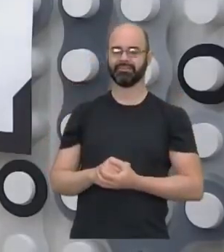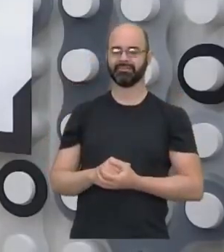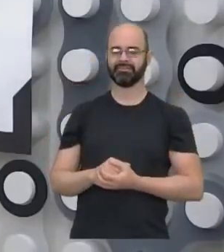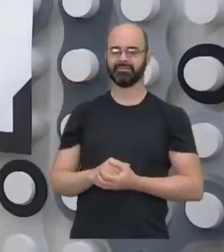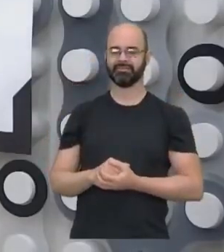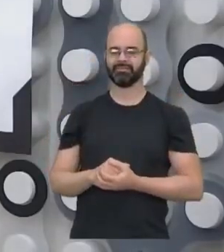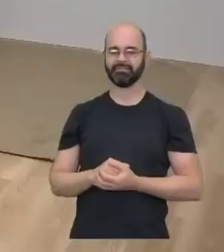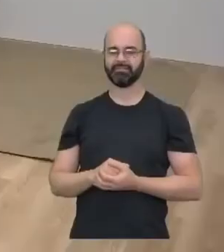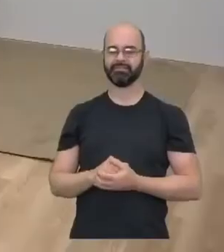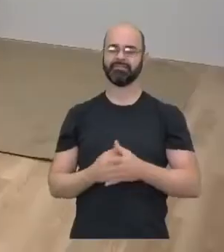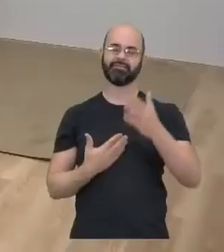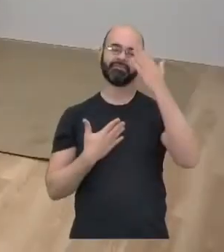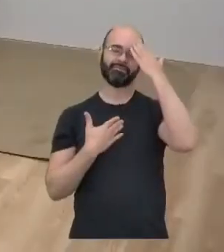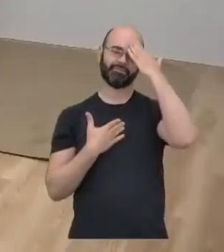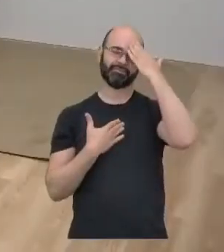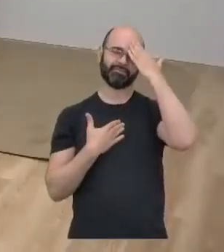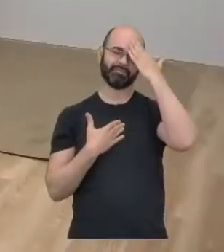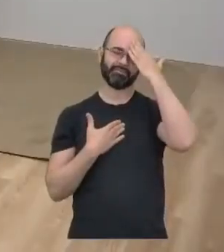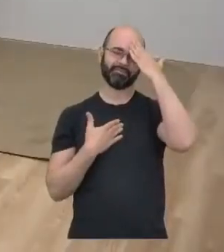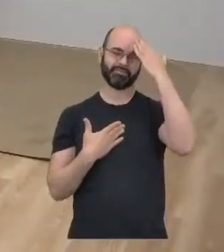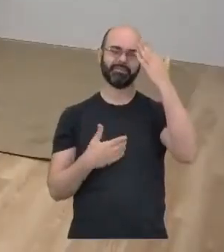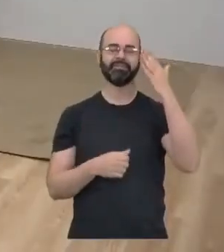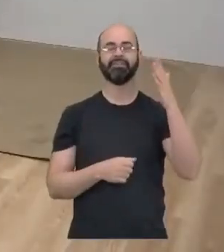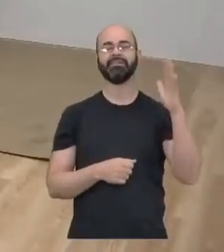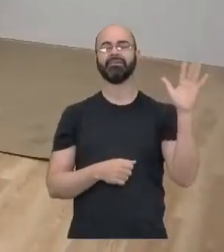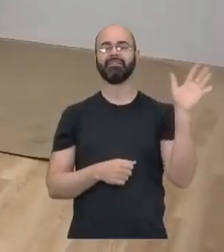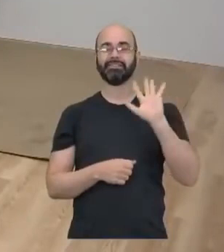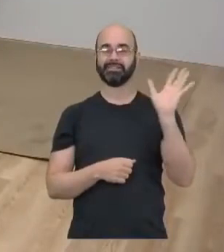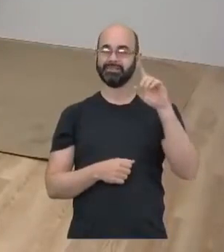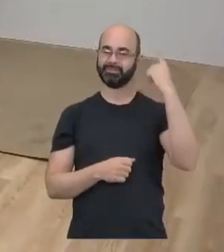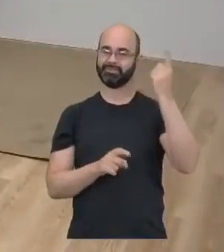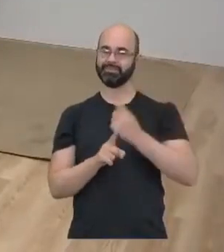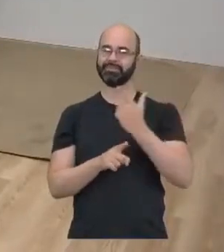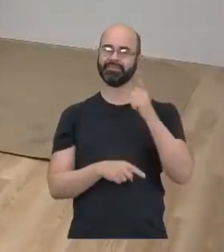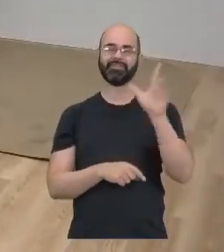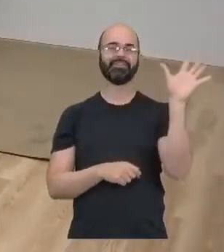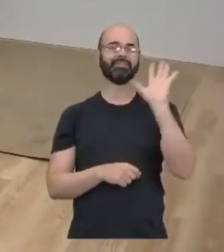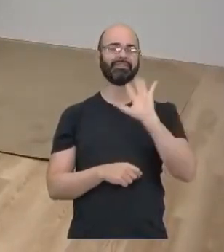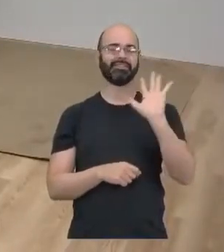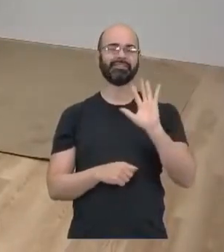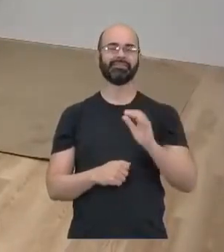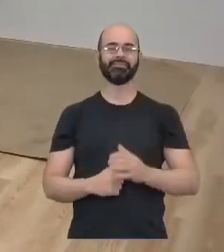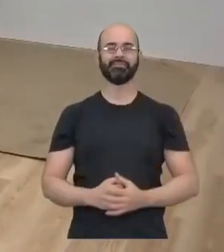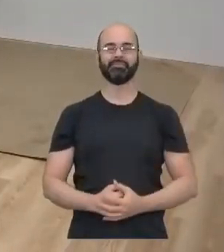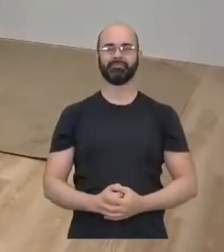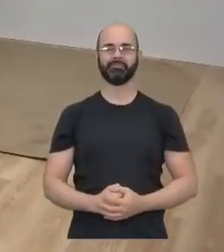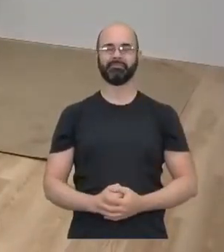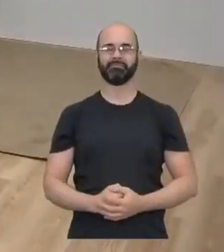E muito obrigada, pessoal. Valeu. Até a próxima aula. Tchau, tchau. Um cheiro.